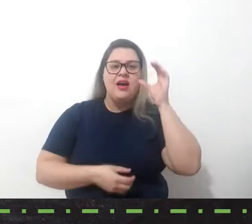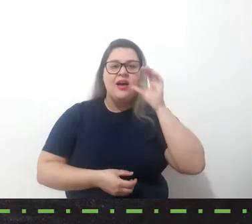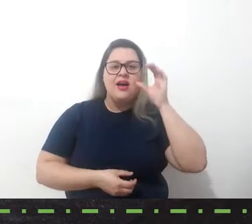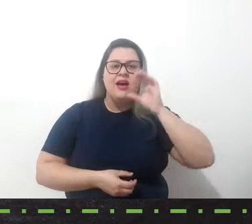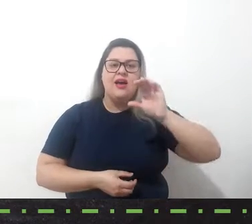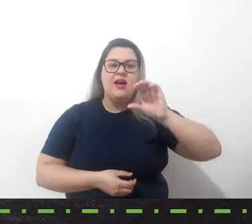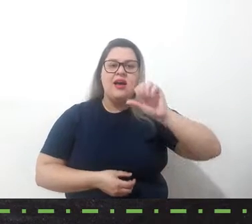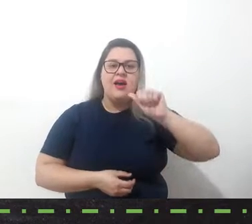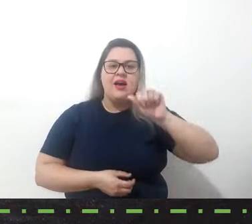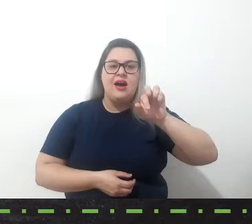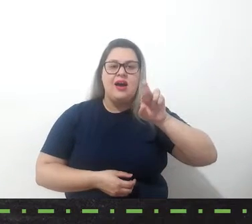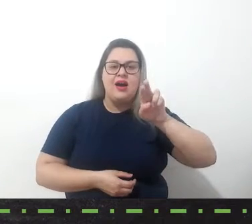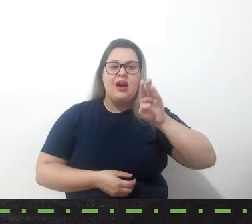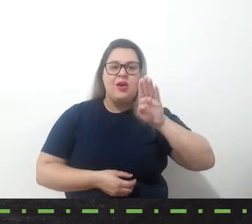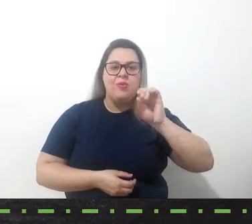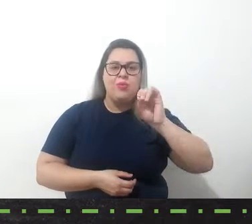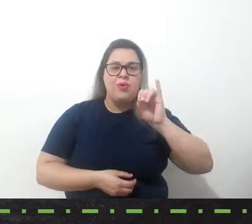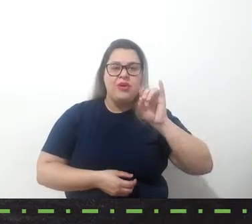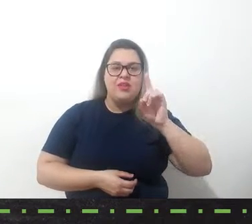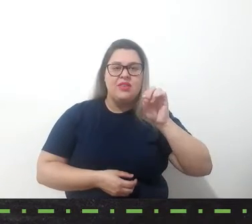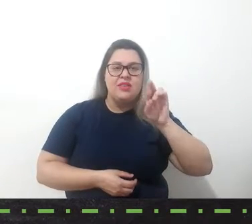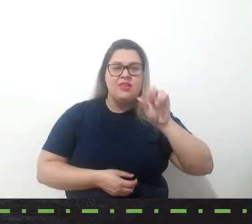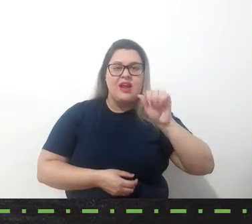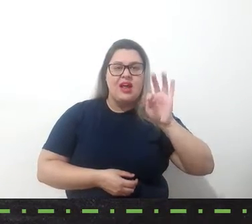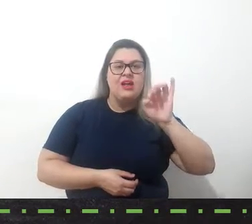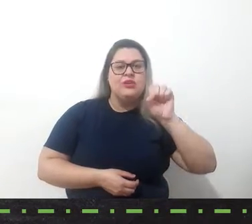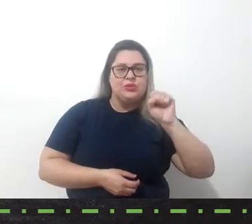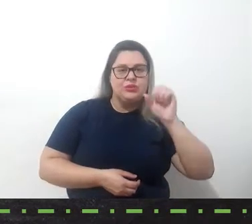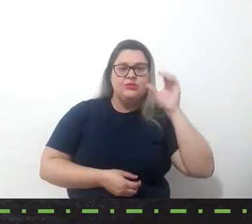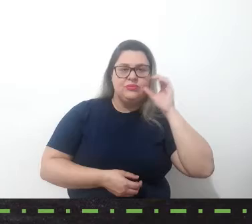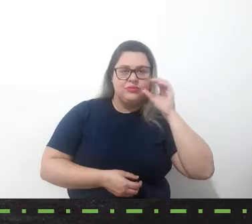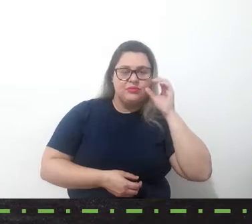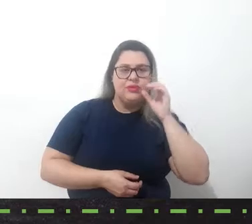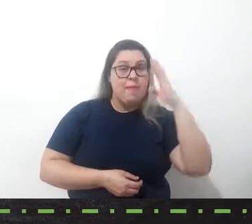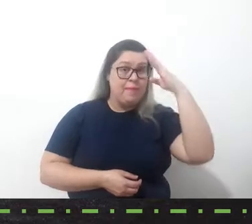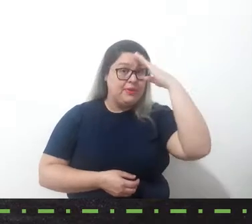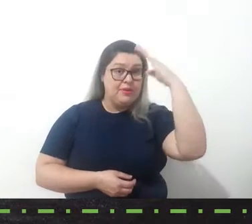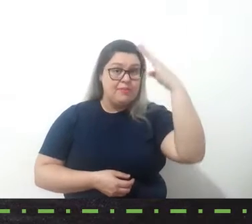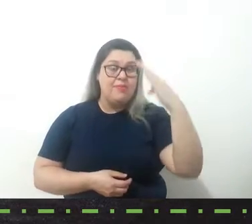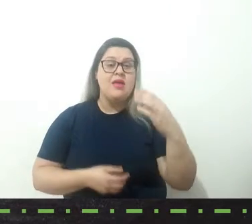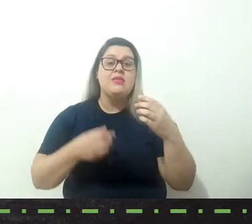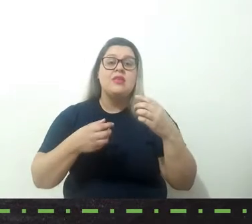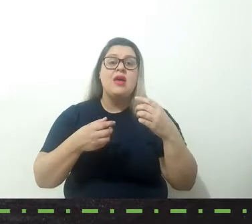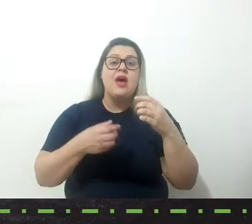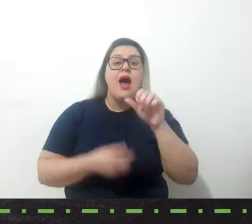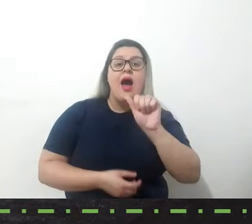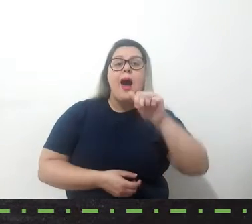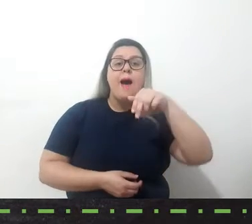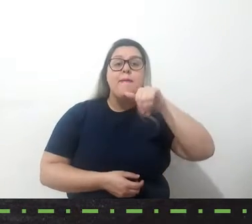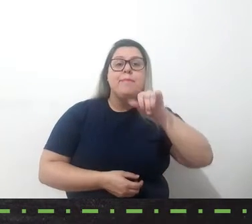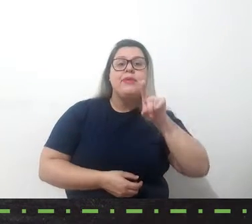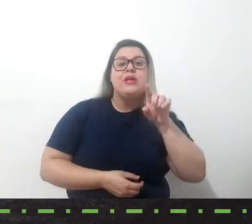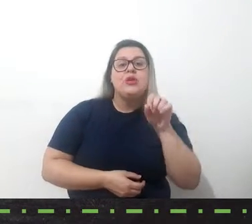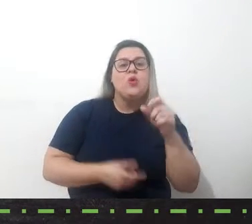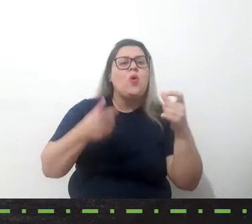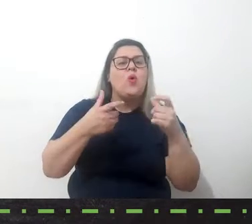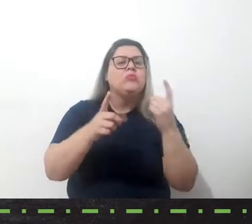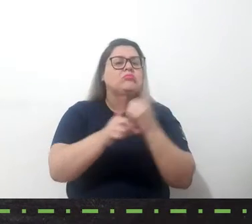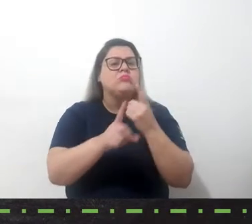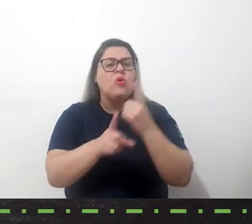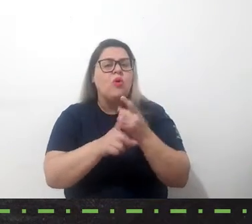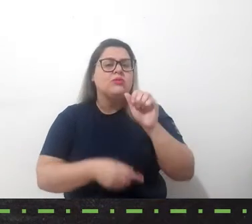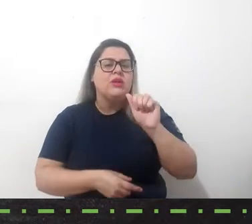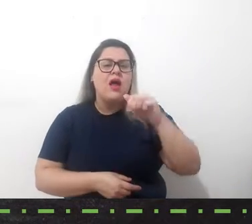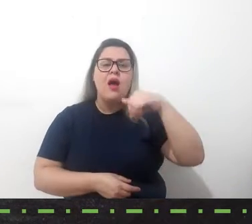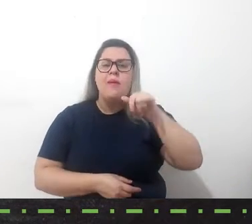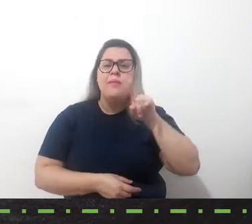Seria principalmente o amido, né? Onde você encontra amido? Na batata, no trigo,